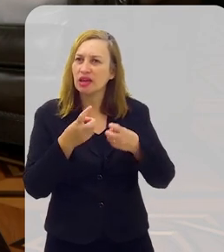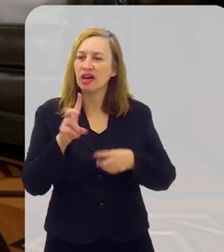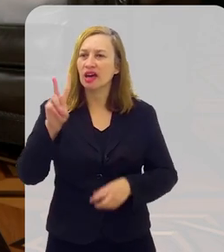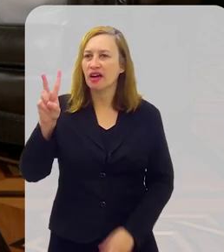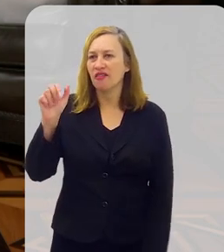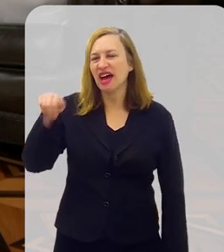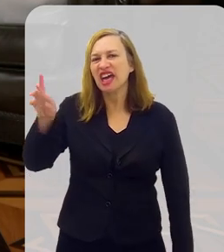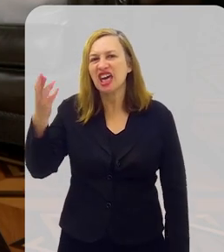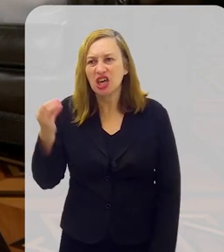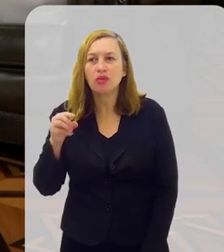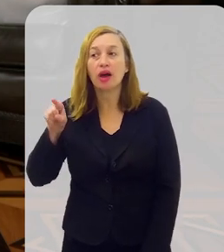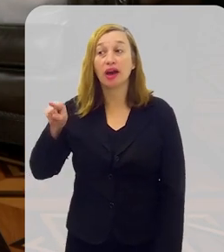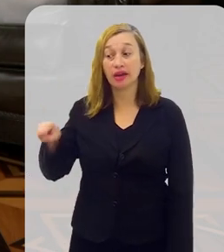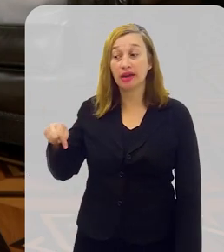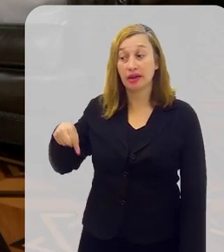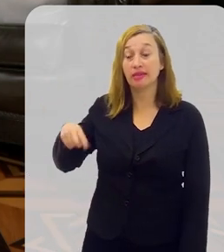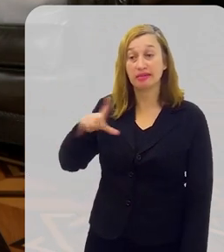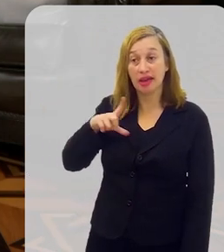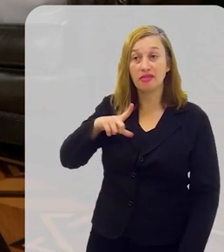é partido alto.